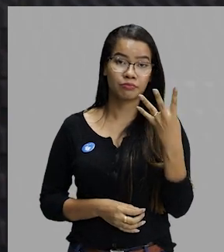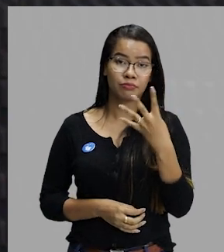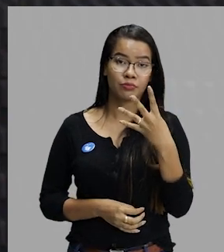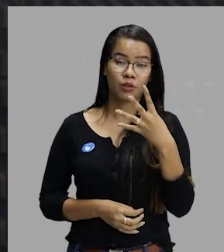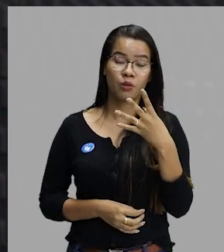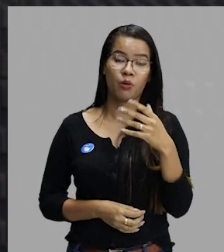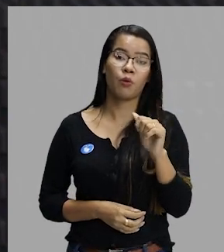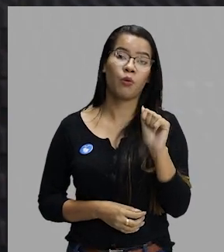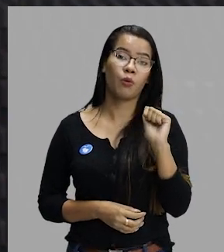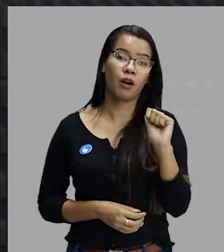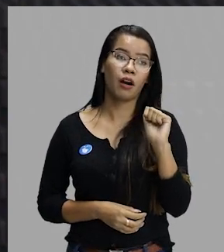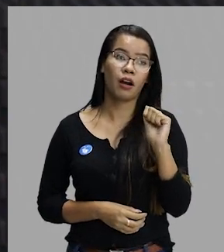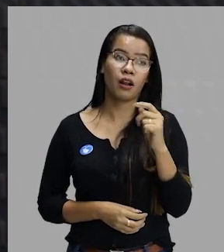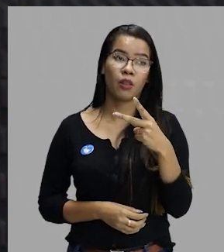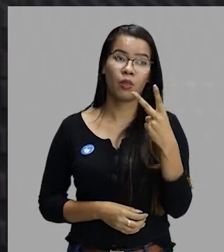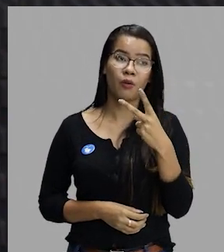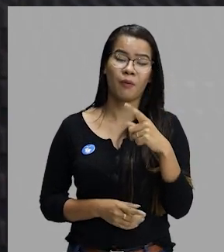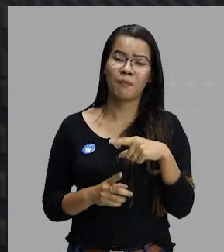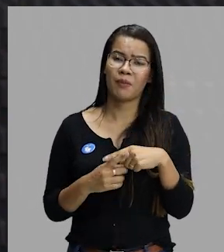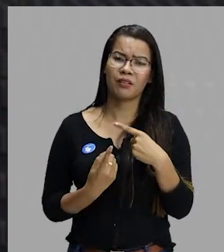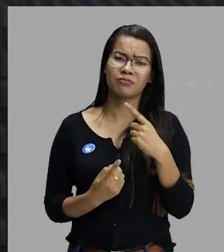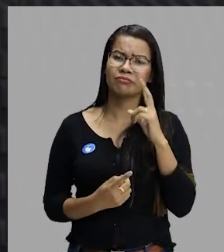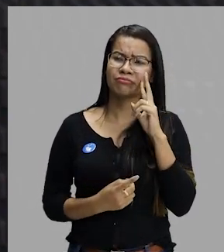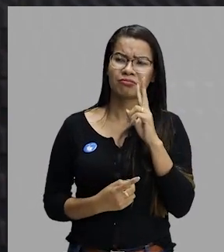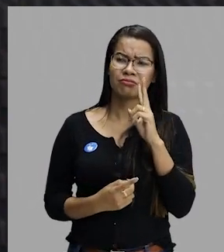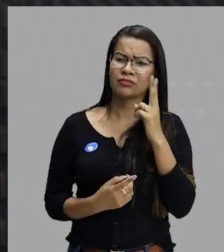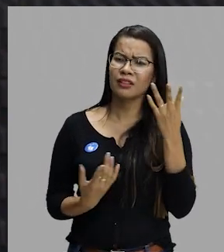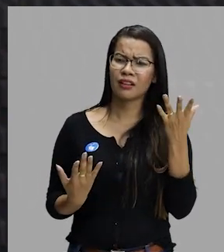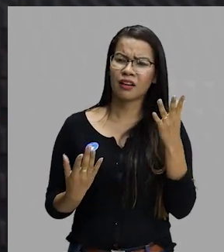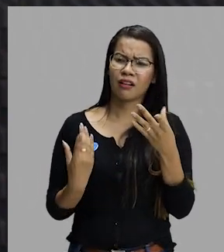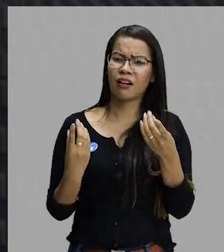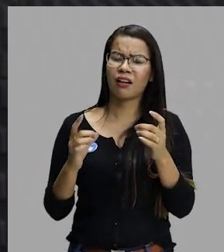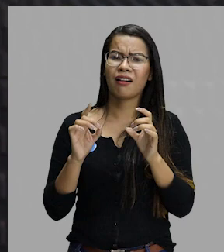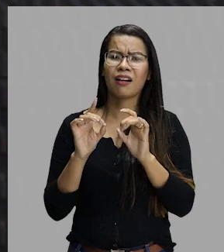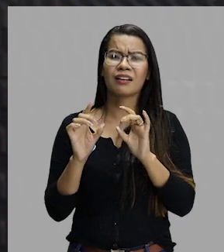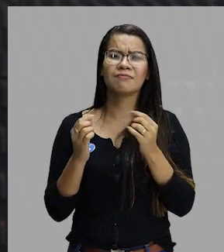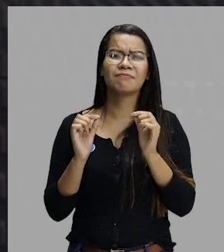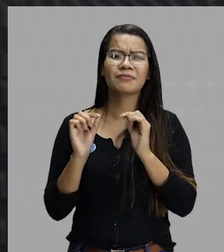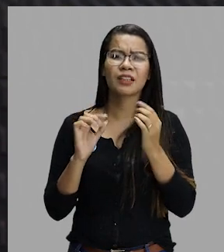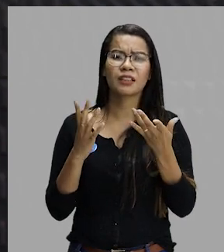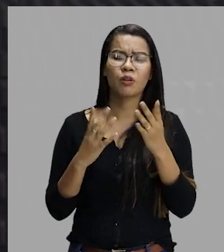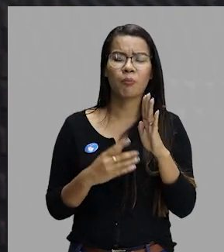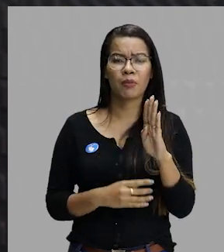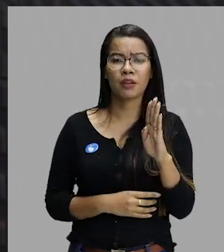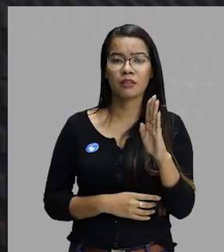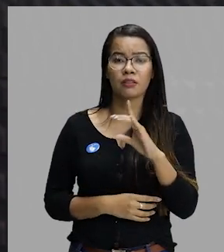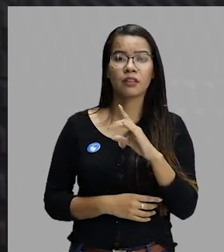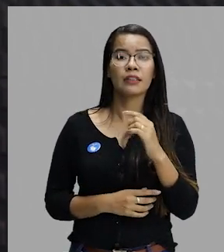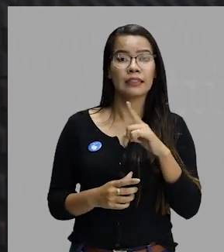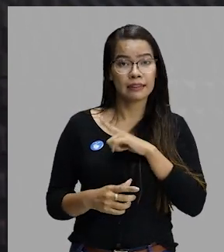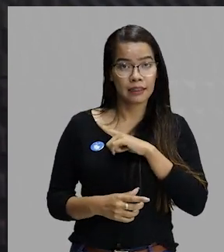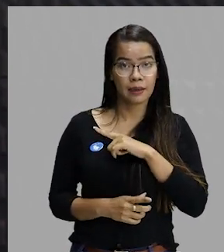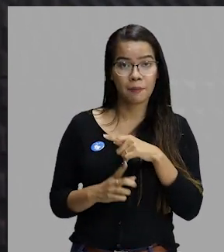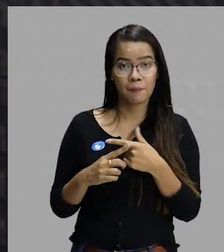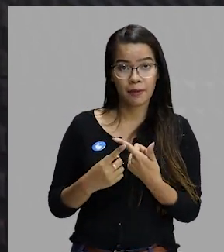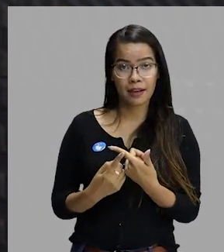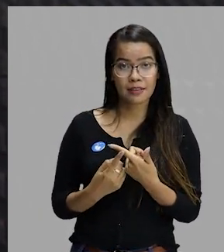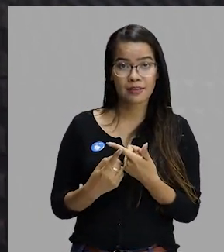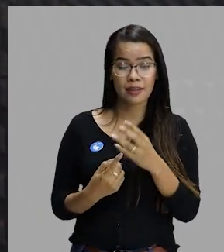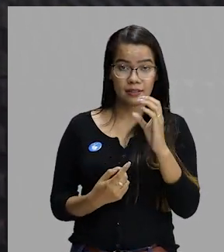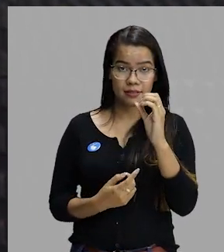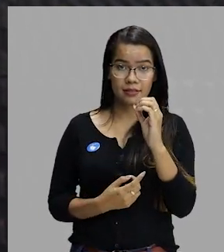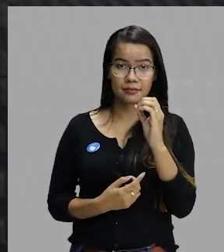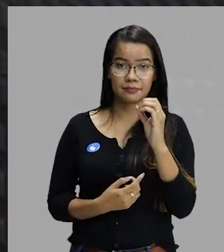eu não estou vendo o b. O b existe? Existe, só que ele é zero. Tá? Ele é zero. Nesse caso